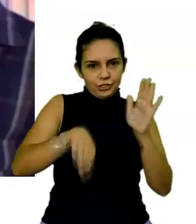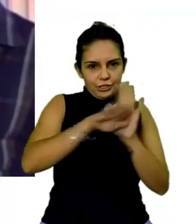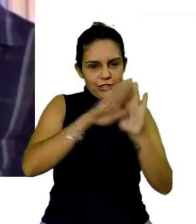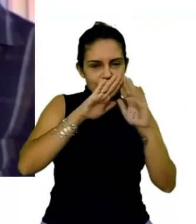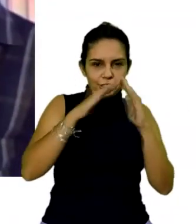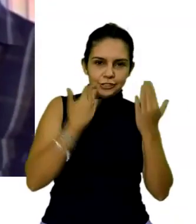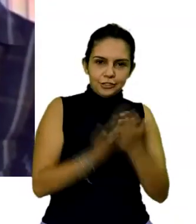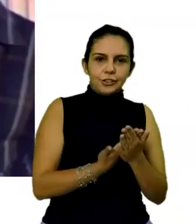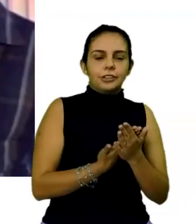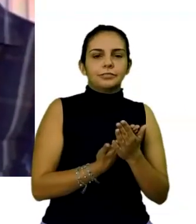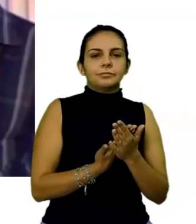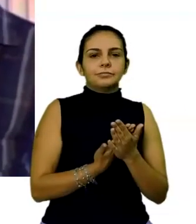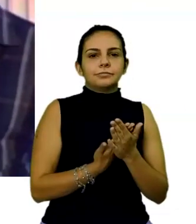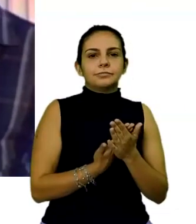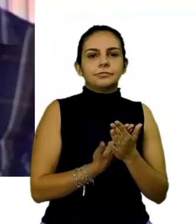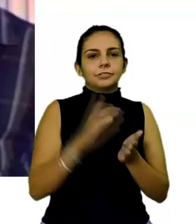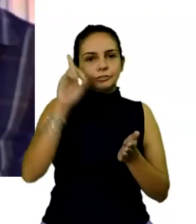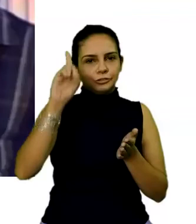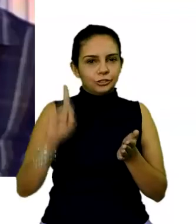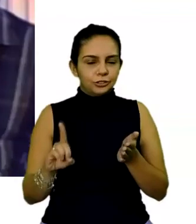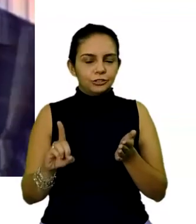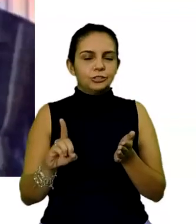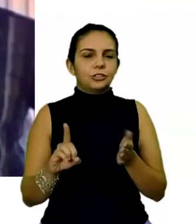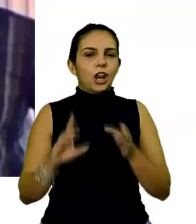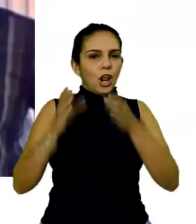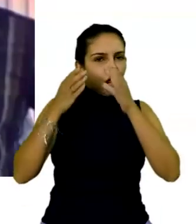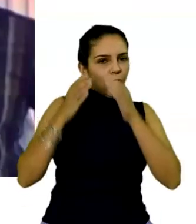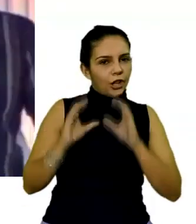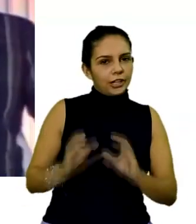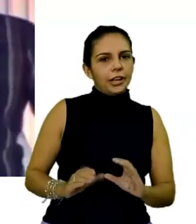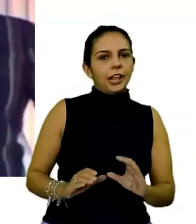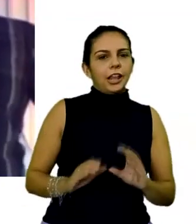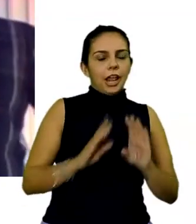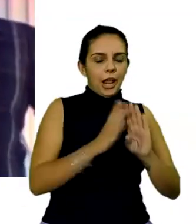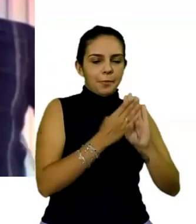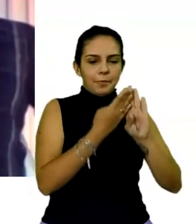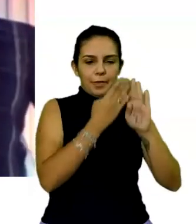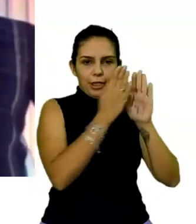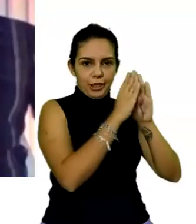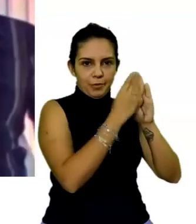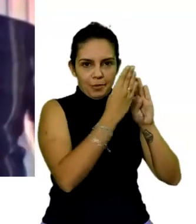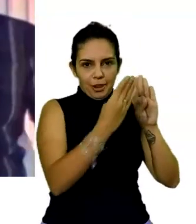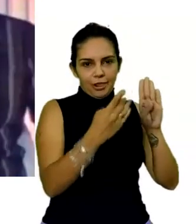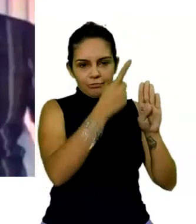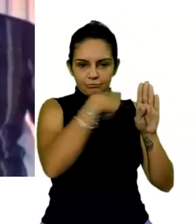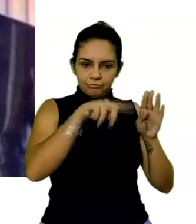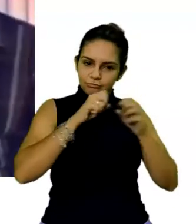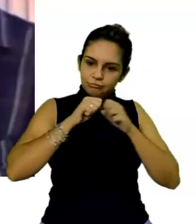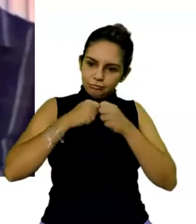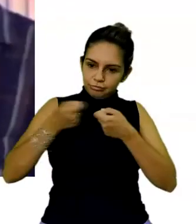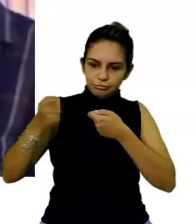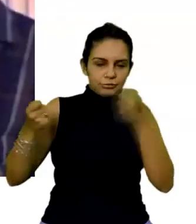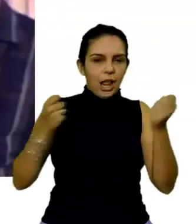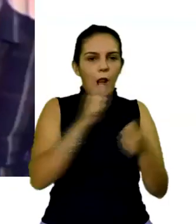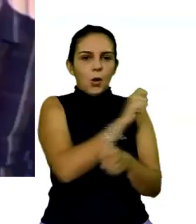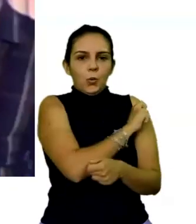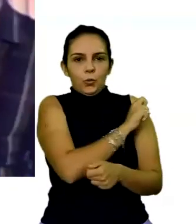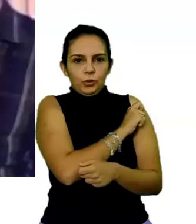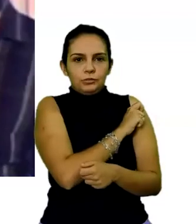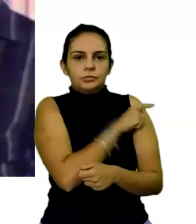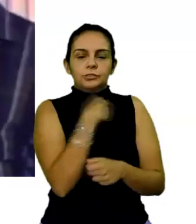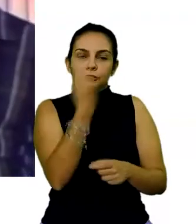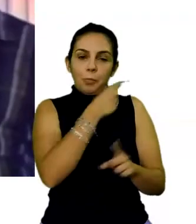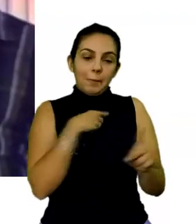nas escolas e as diretoras, as coordenadoras, as bibliotecárias vão redistribuir para os seus alunos. Então, a